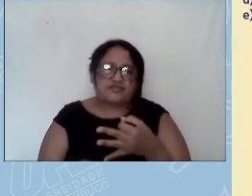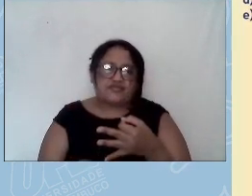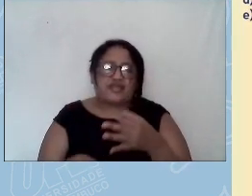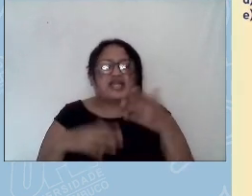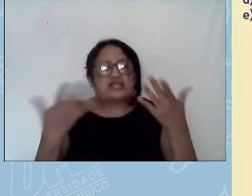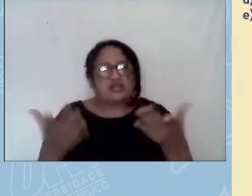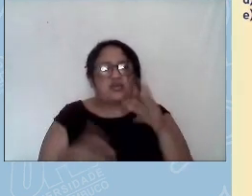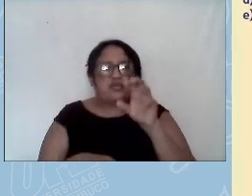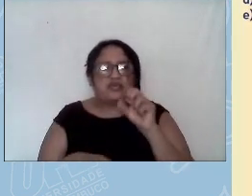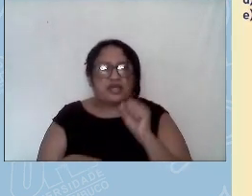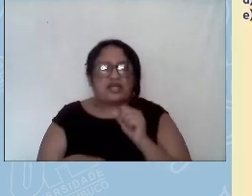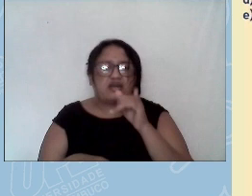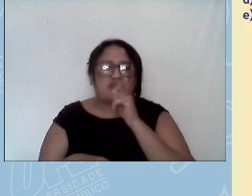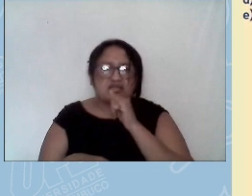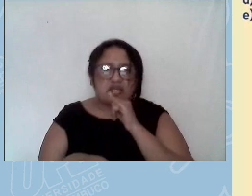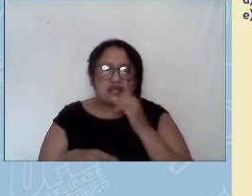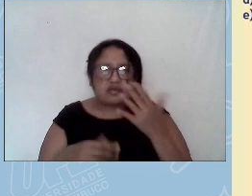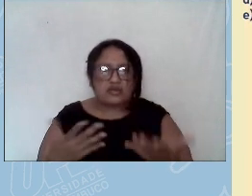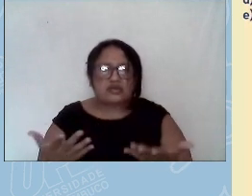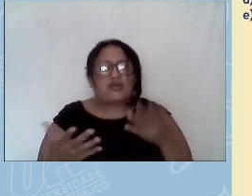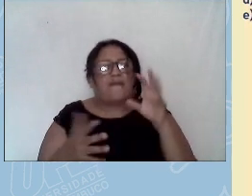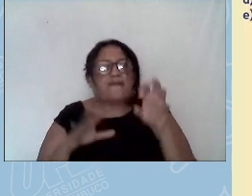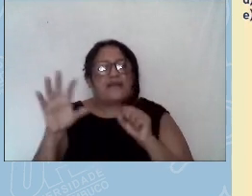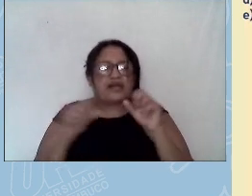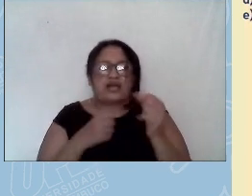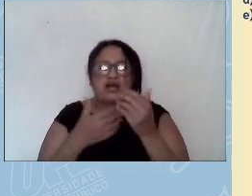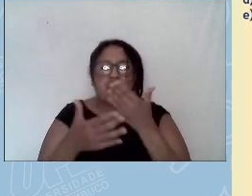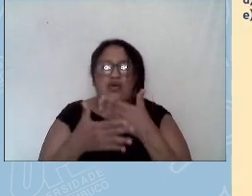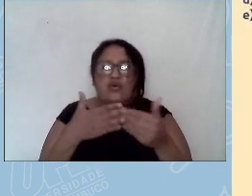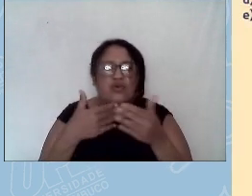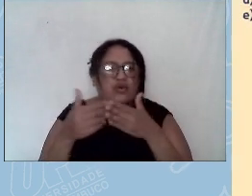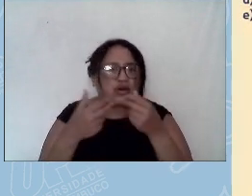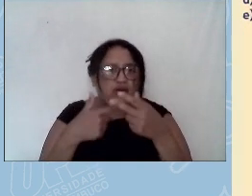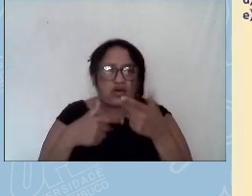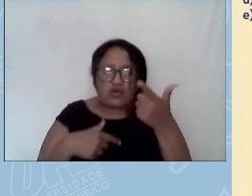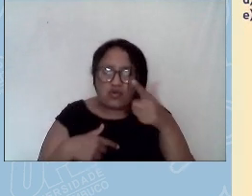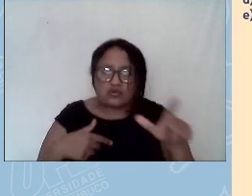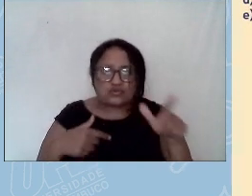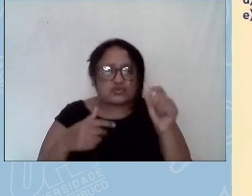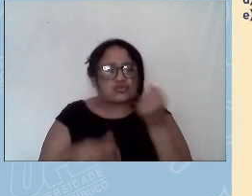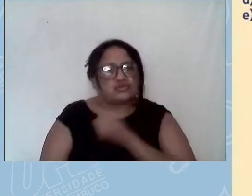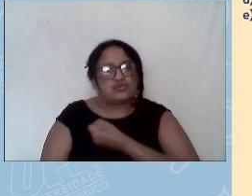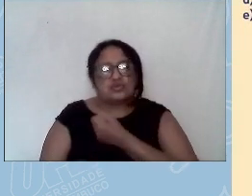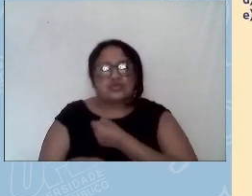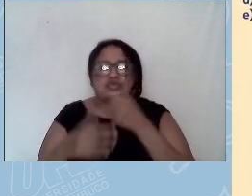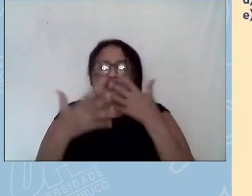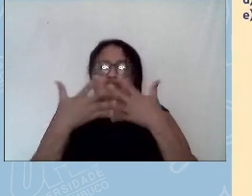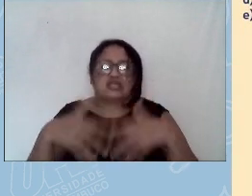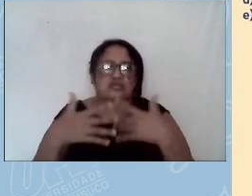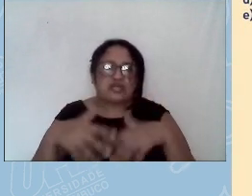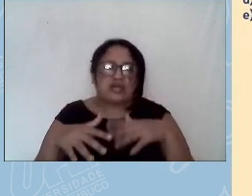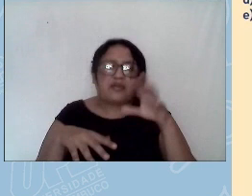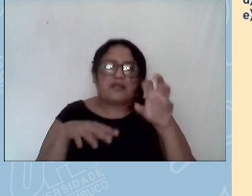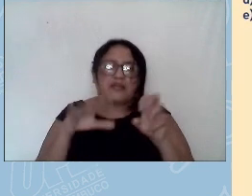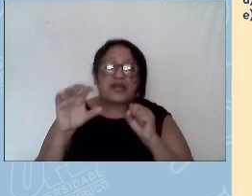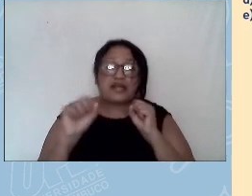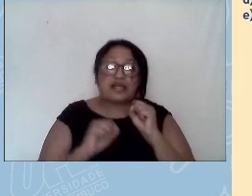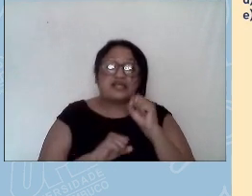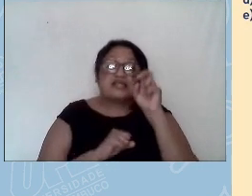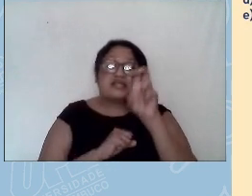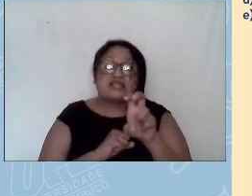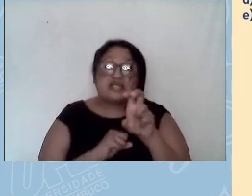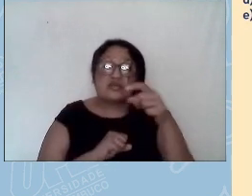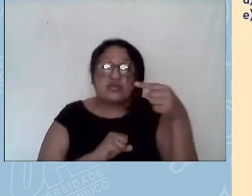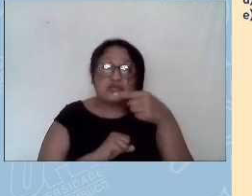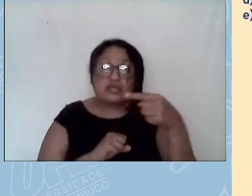exemplo você poderia pegar quaisquer outros números naturais eu peguei 5 menos 8